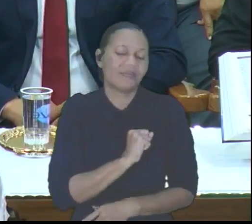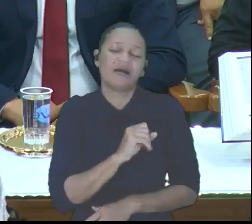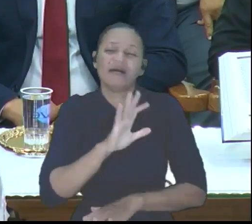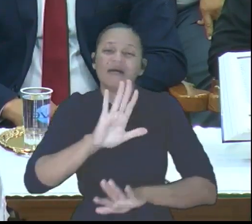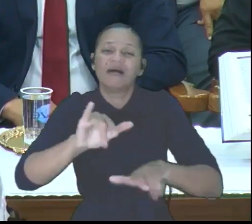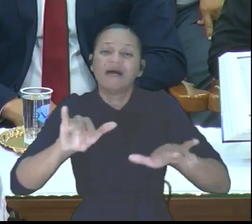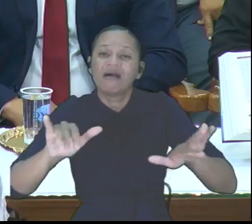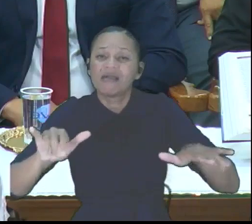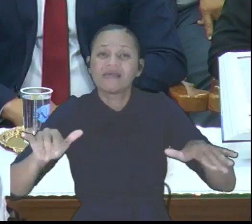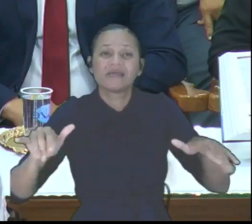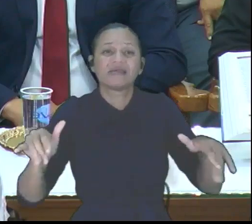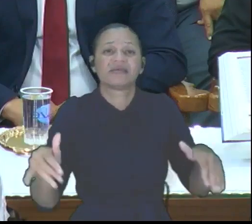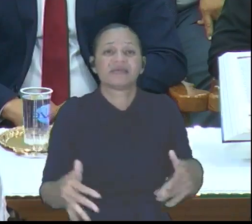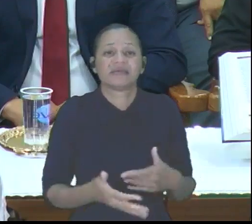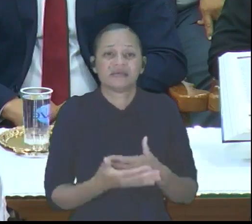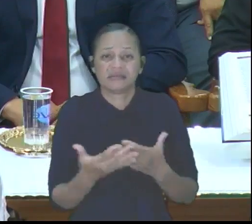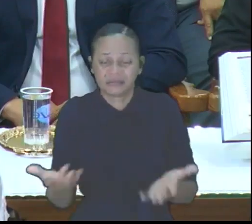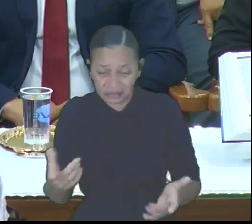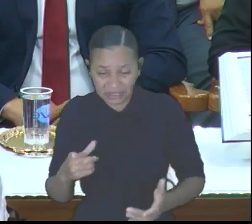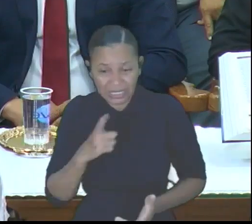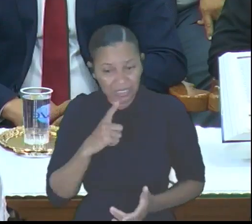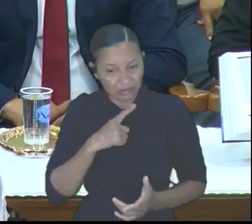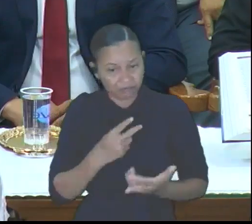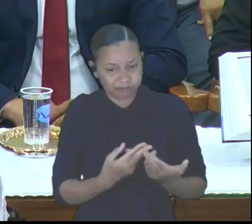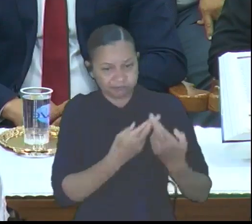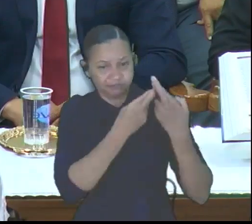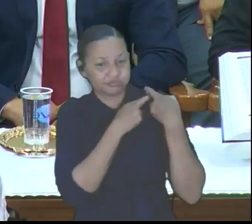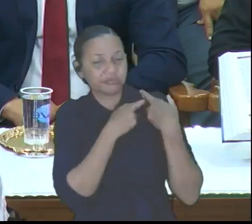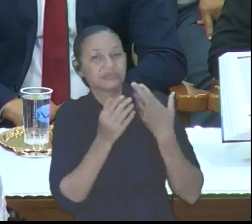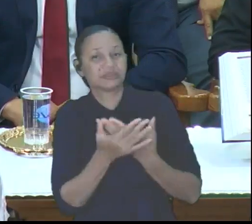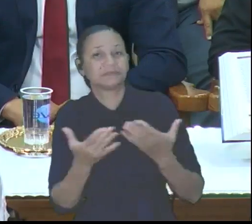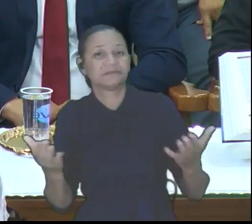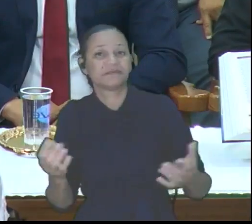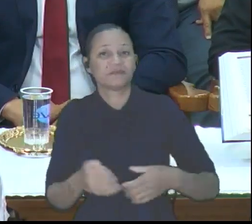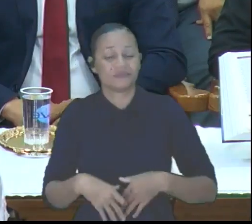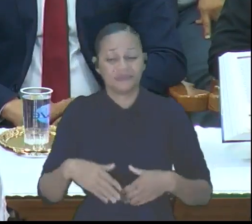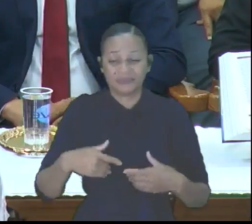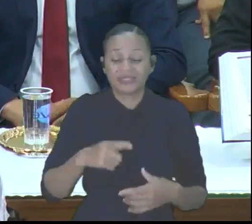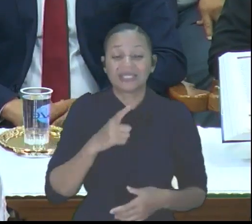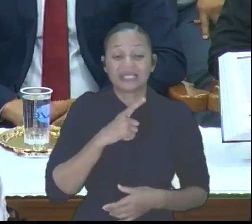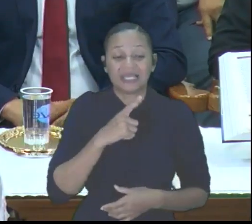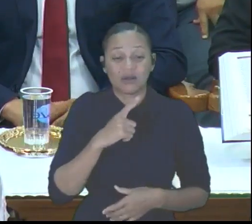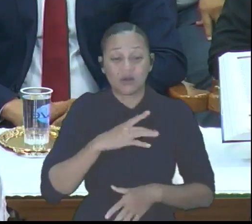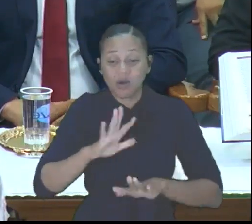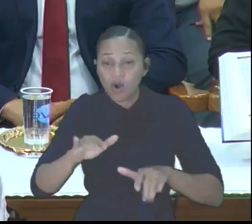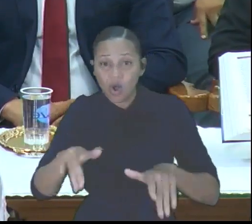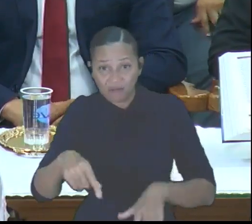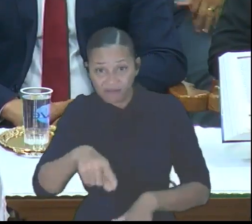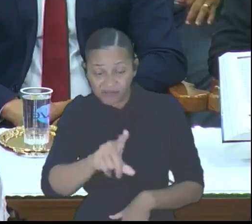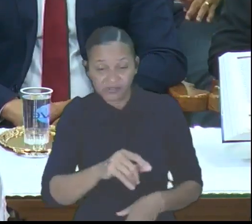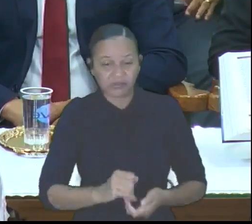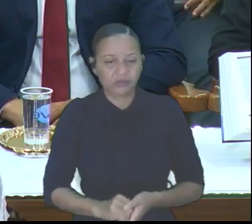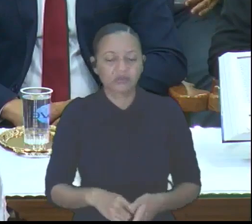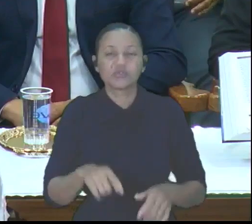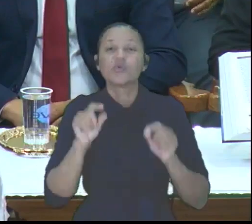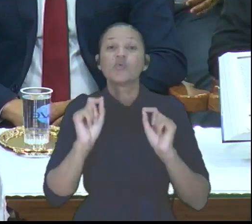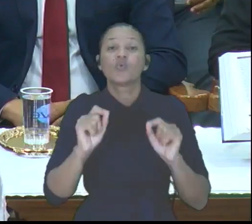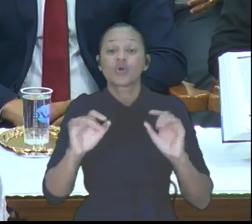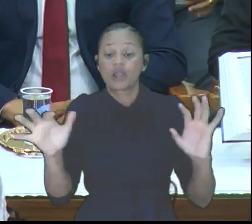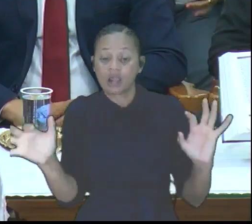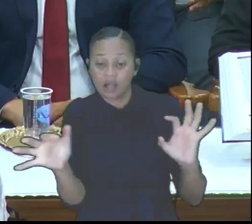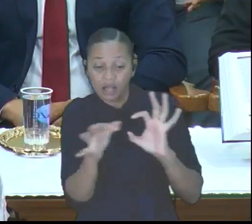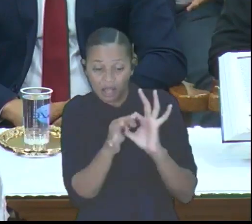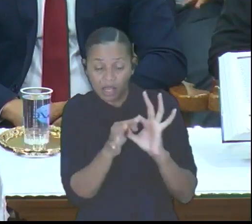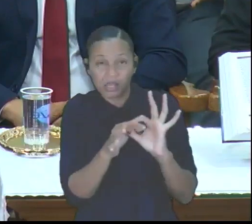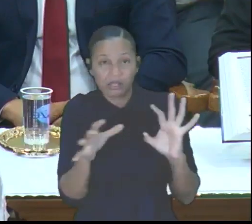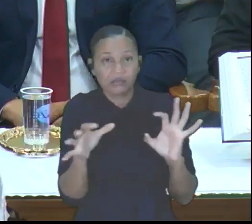olha, Ele dá uma comissão para a igreja. Ele olha, vai lá. O que vocês ligarem aqui, eu